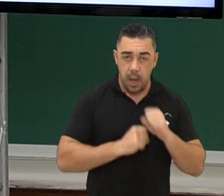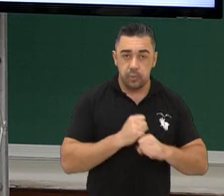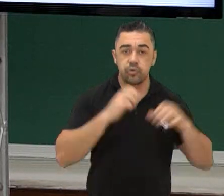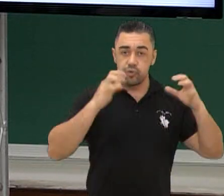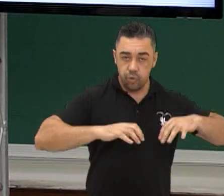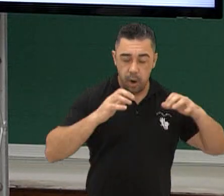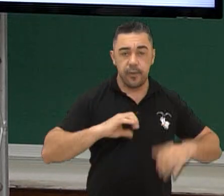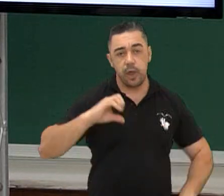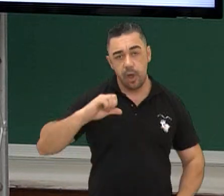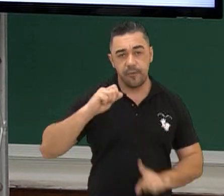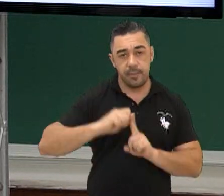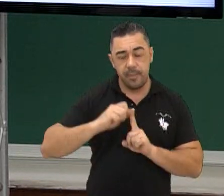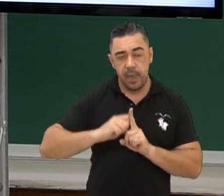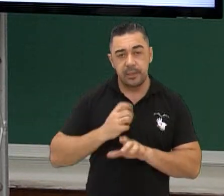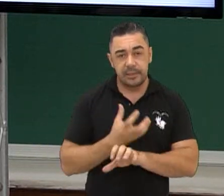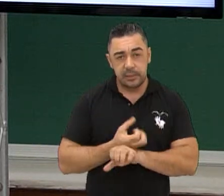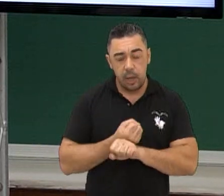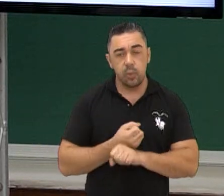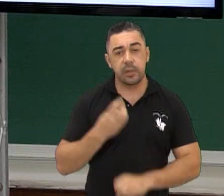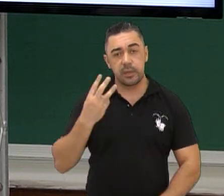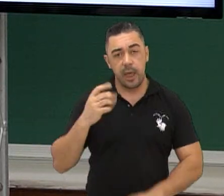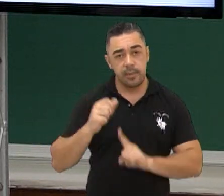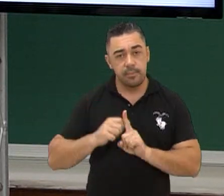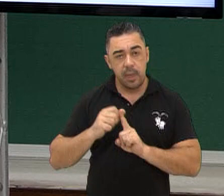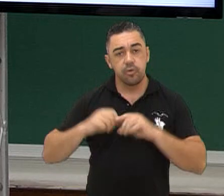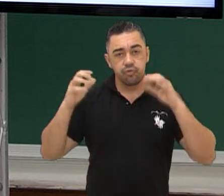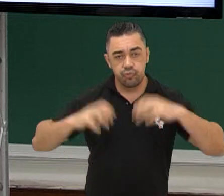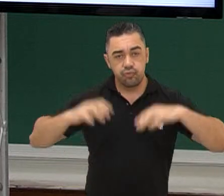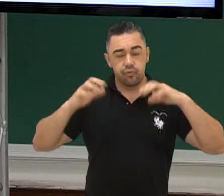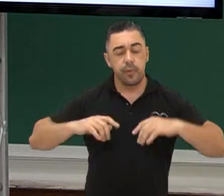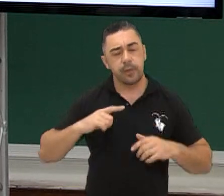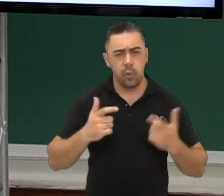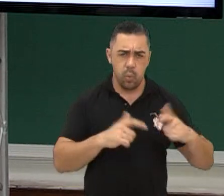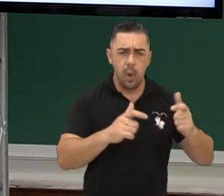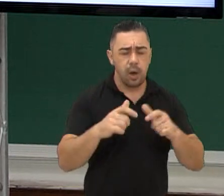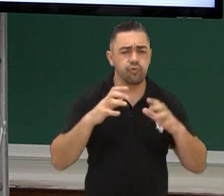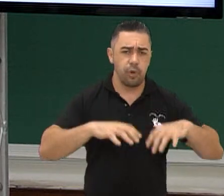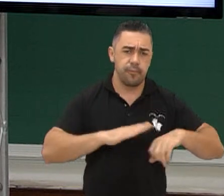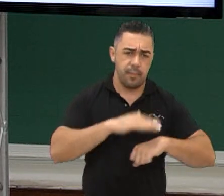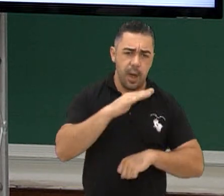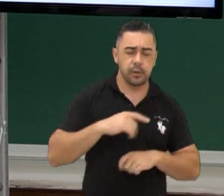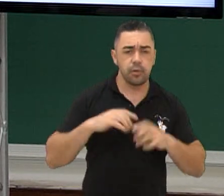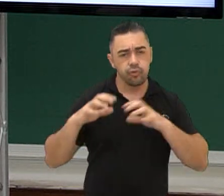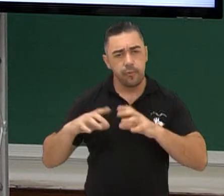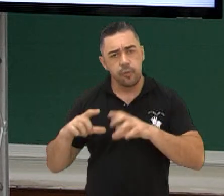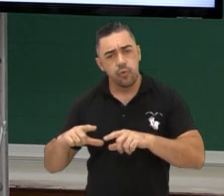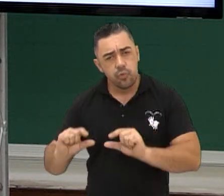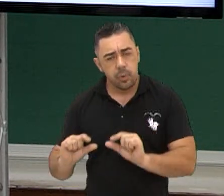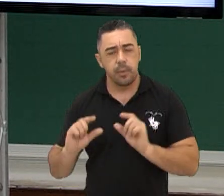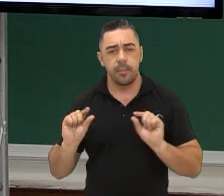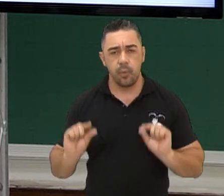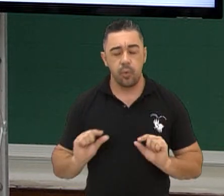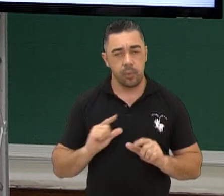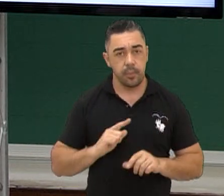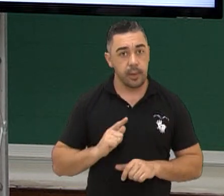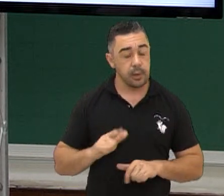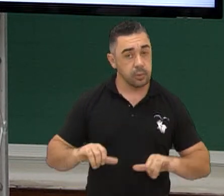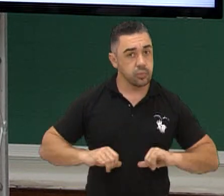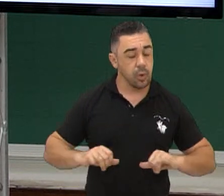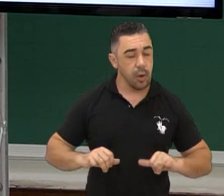são 9 meses de seca e só 3 de chuva. Então tem locais que chove um pouco mais, locais que chove menos, tem lugares que eles sofrem bastante com a seca